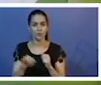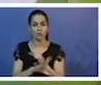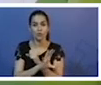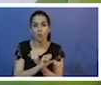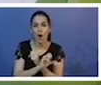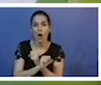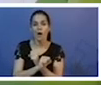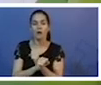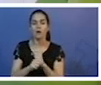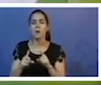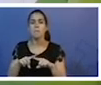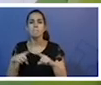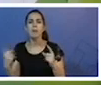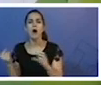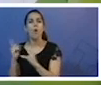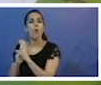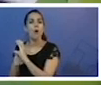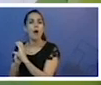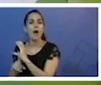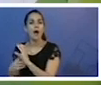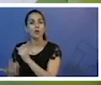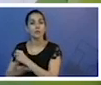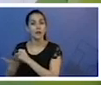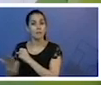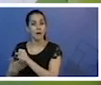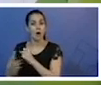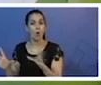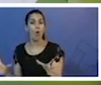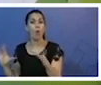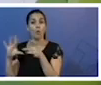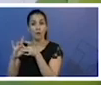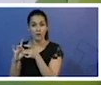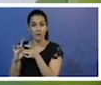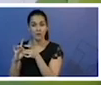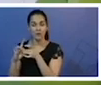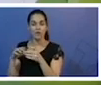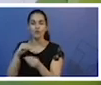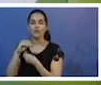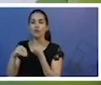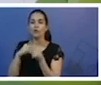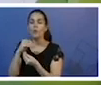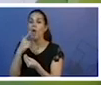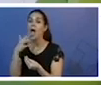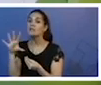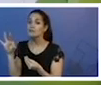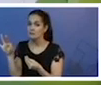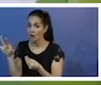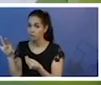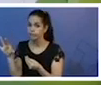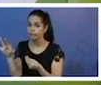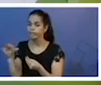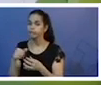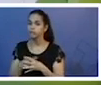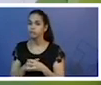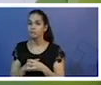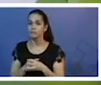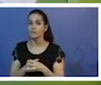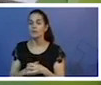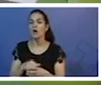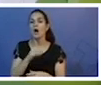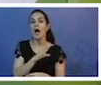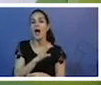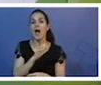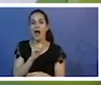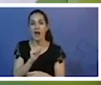o cátion da base, eles vão se unir e vão formar um sal. Esse sal, a gente tem primeiro na fórmula o